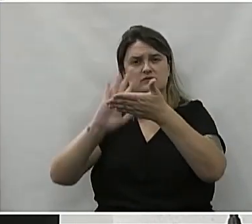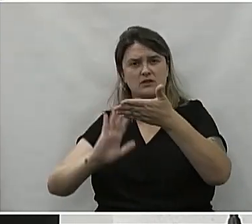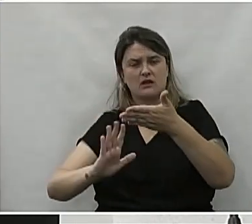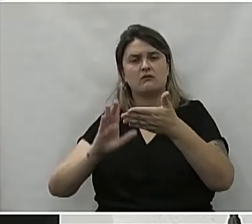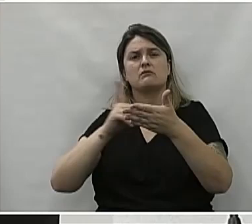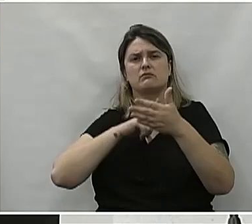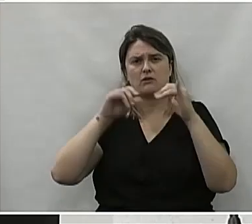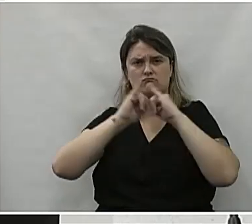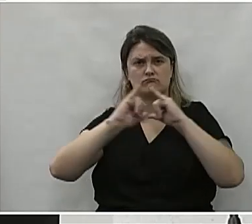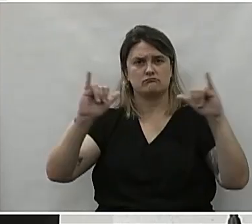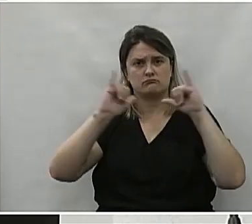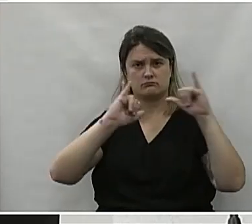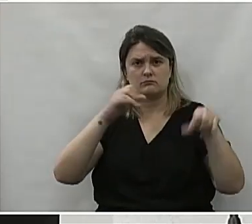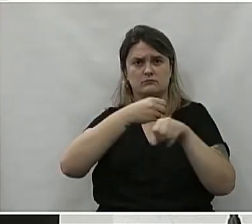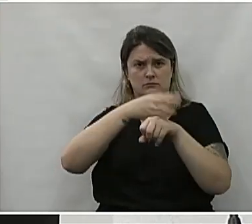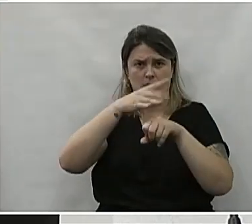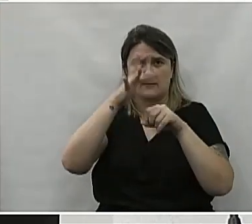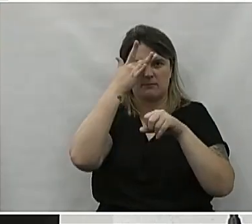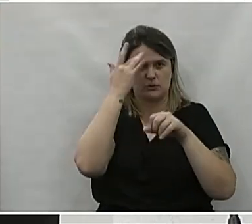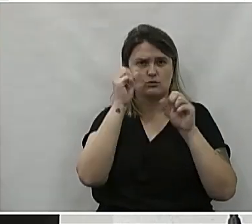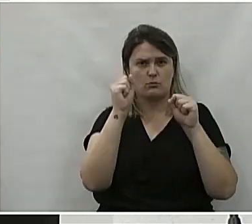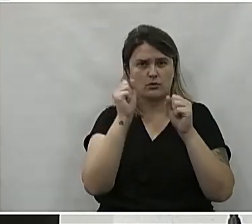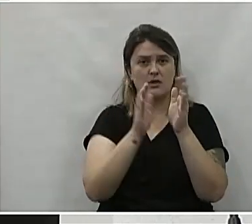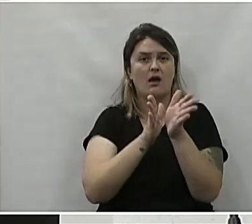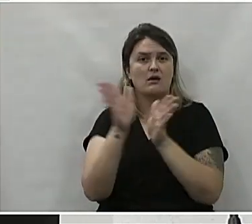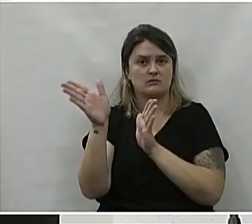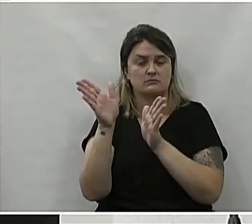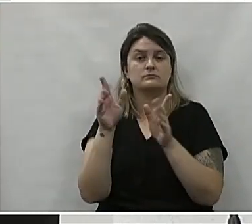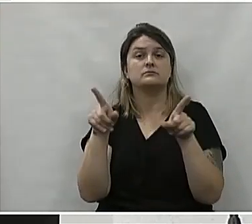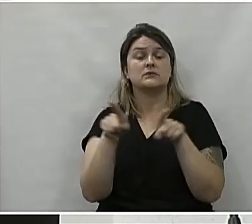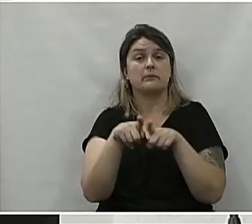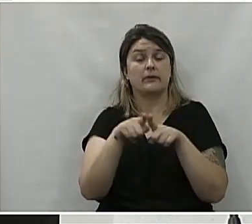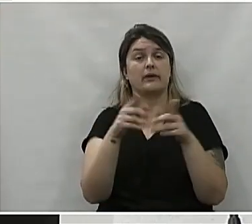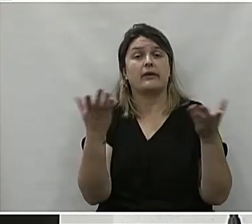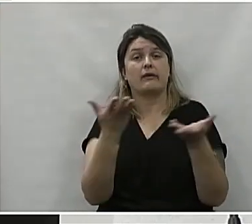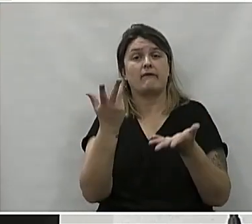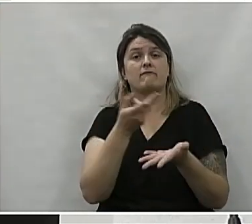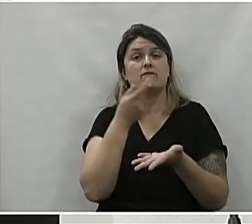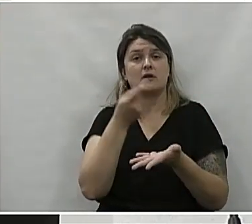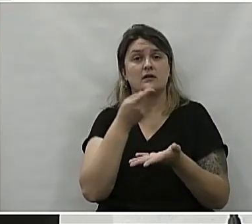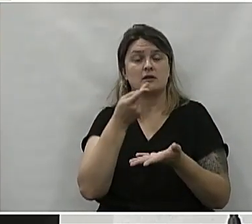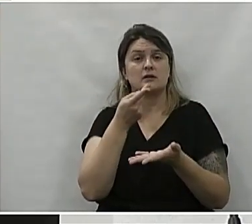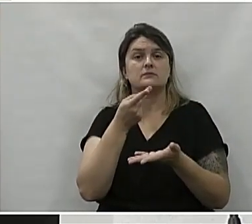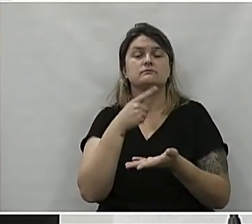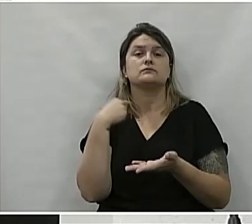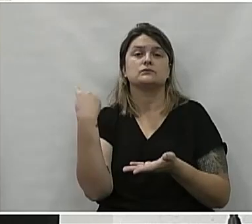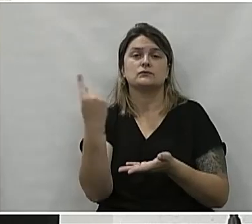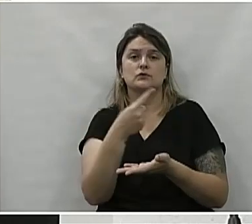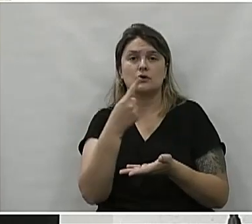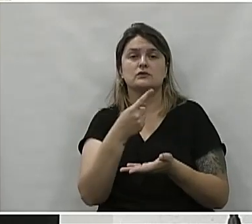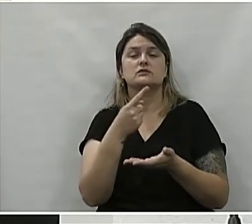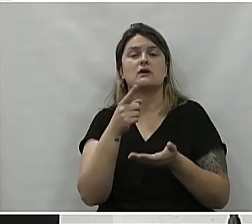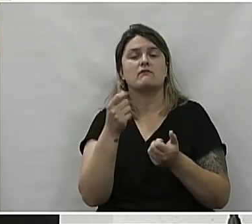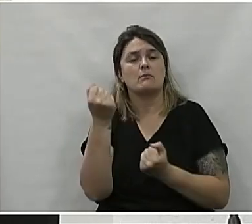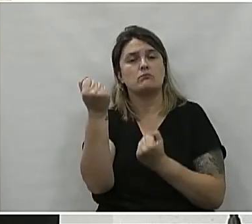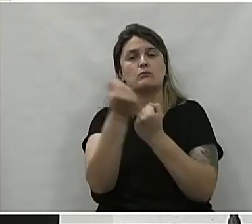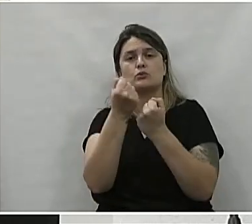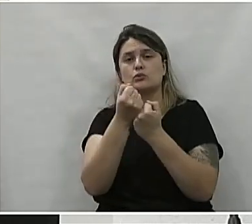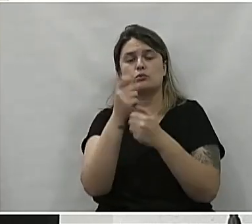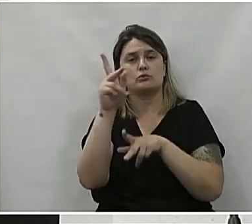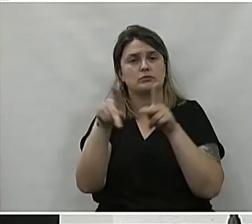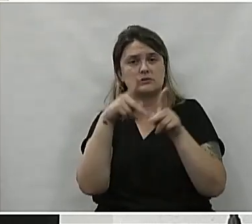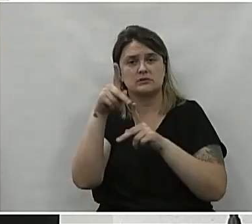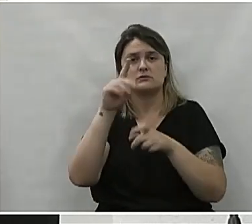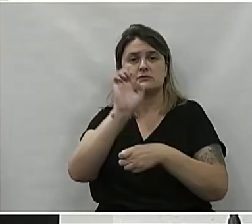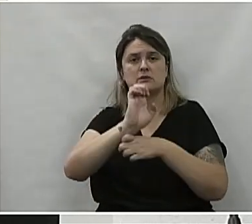diárias São divulgadas Para a população E também Queria dizer Que estaremos Ao lado da população Paranaense